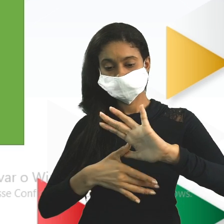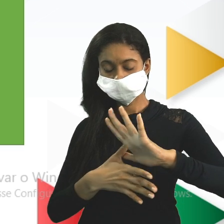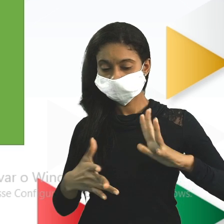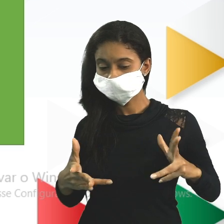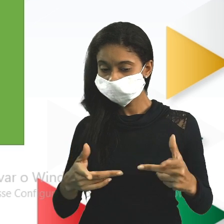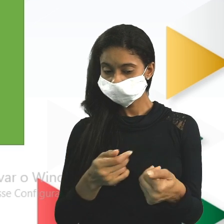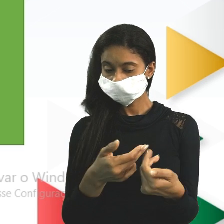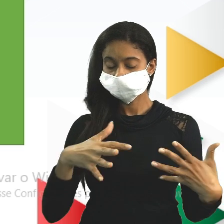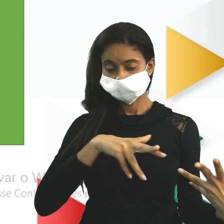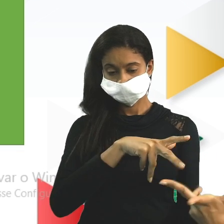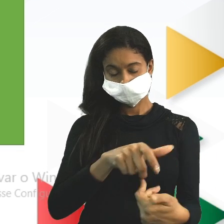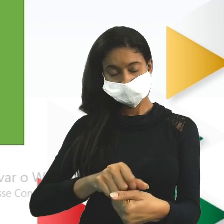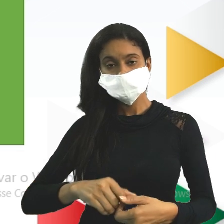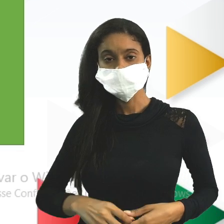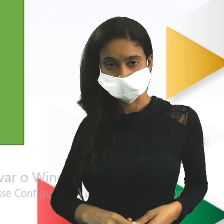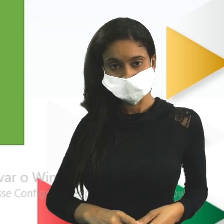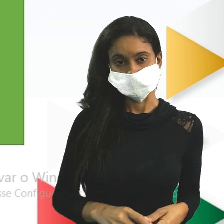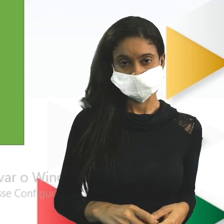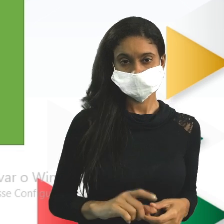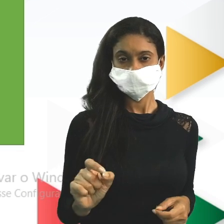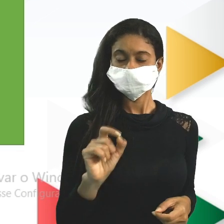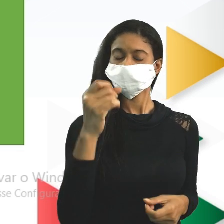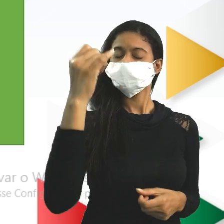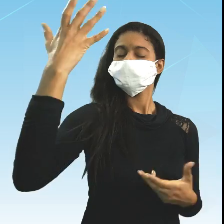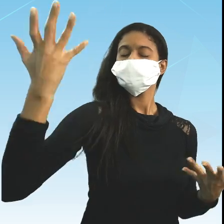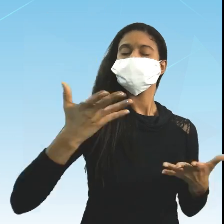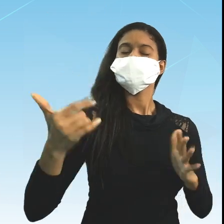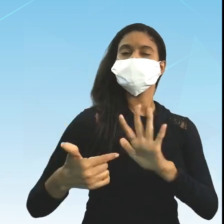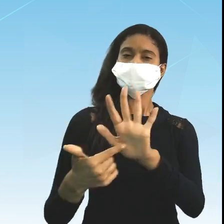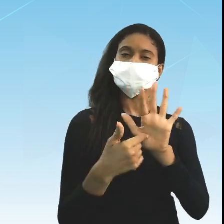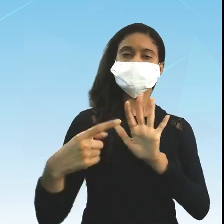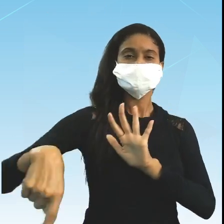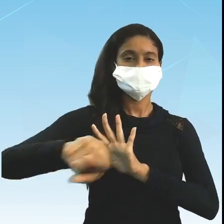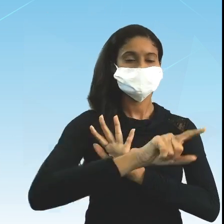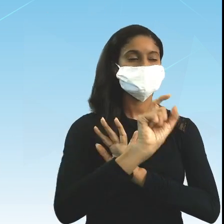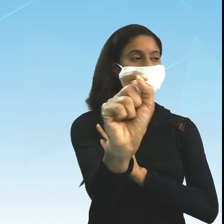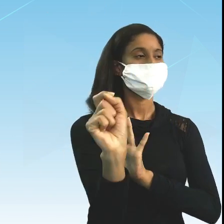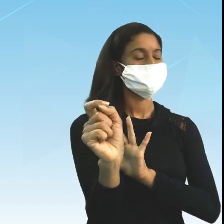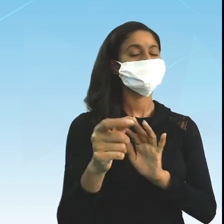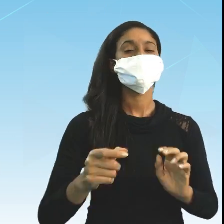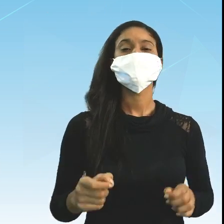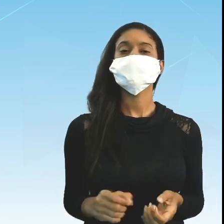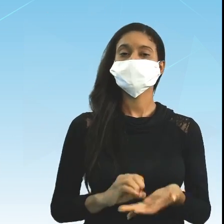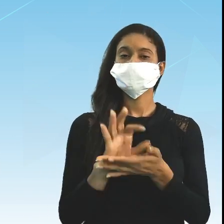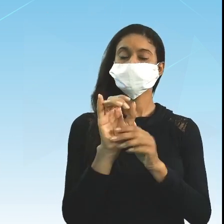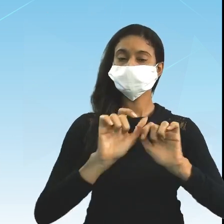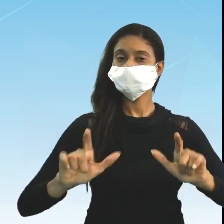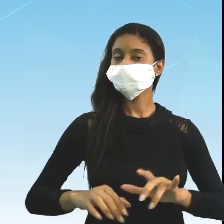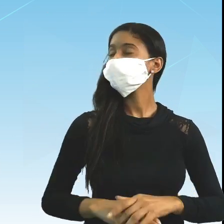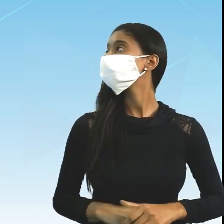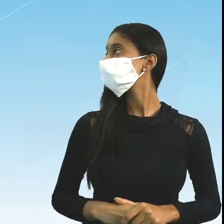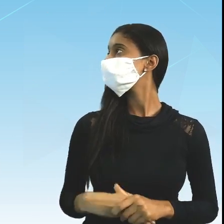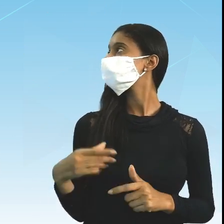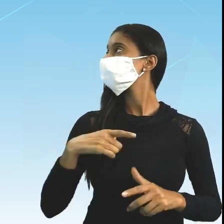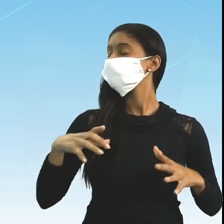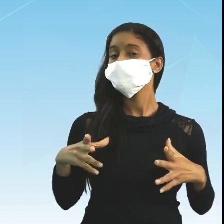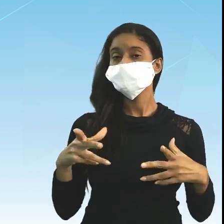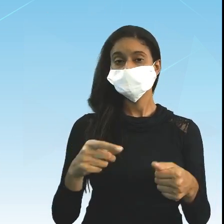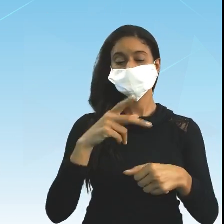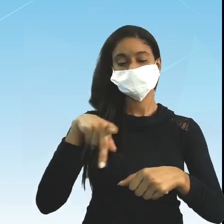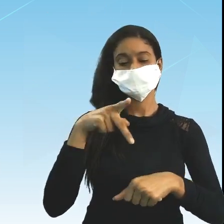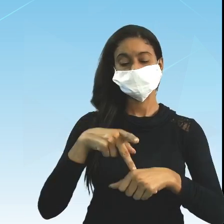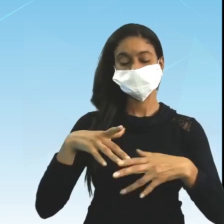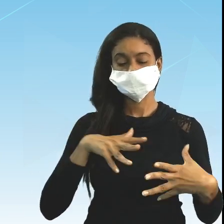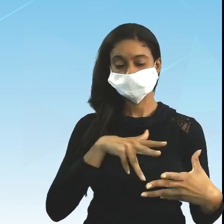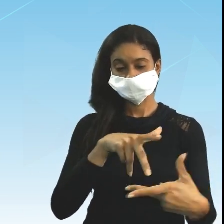continentais, mapa mundi. Aquele que eu acabei de mostrar achatadinho, para caber nesse slide aí, e ele tem todos os países